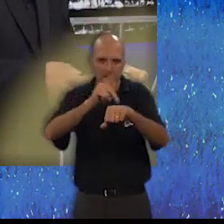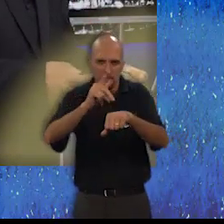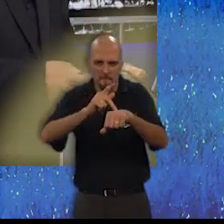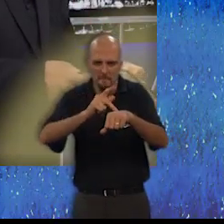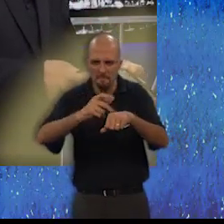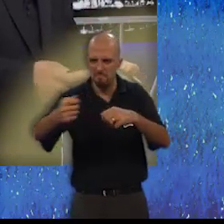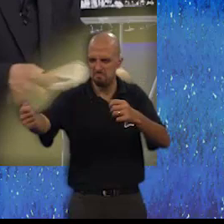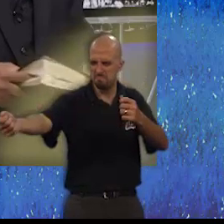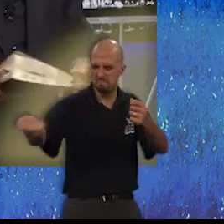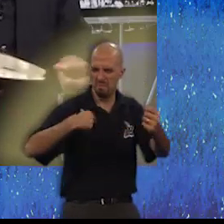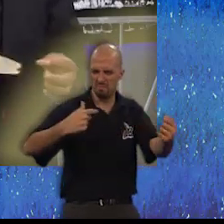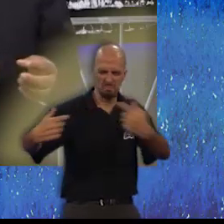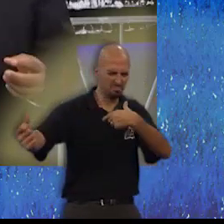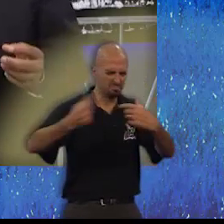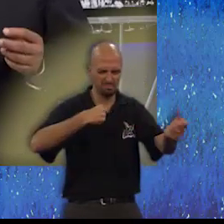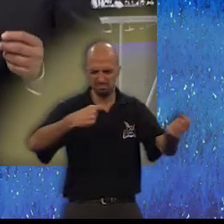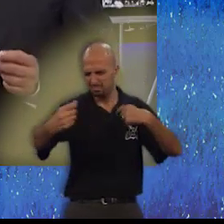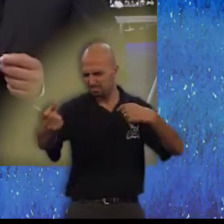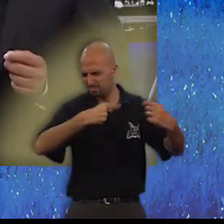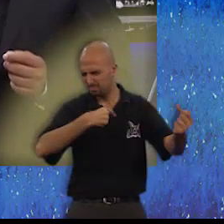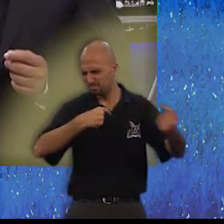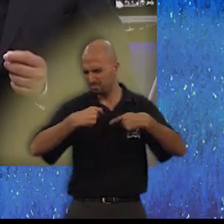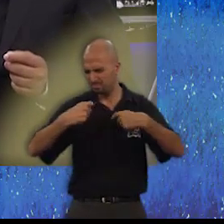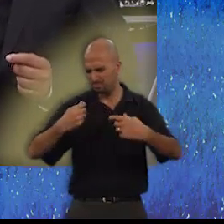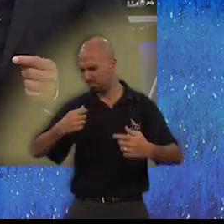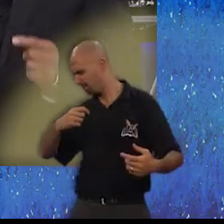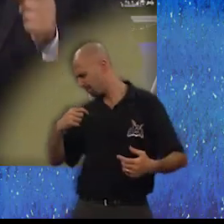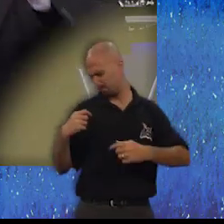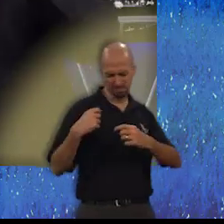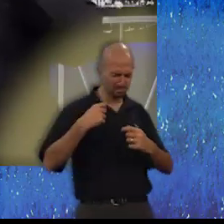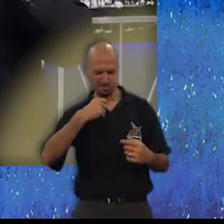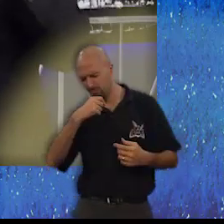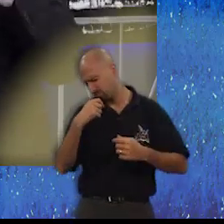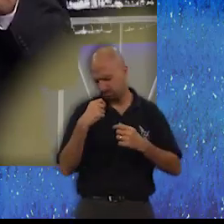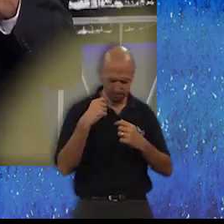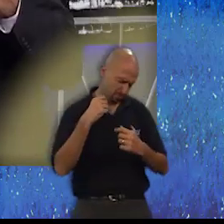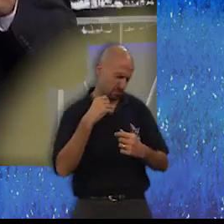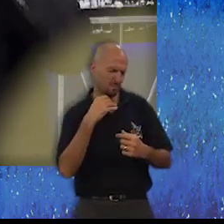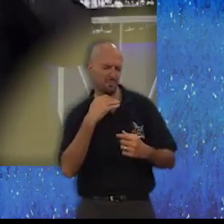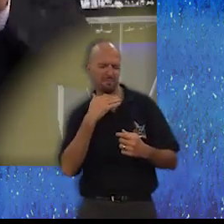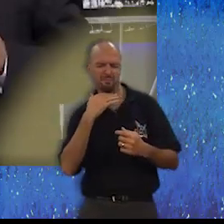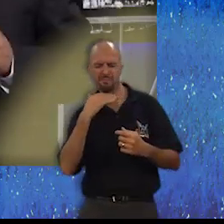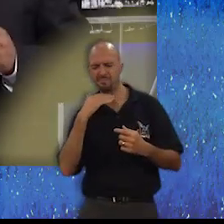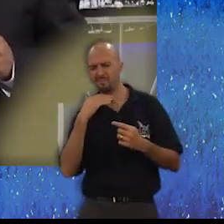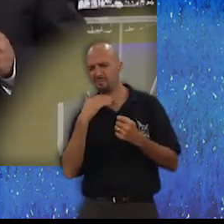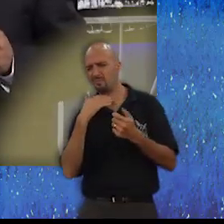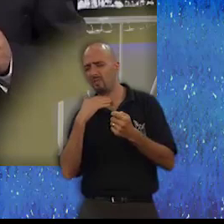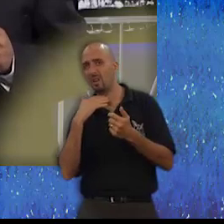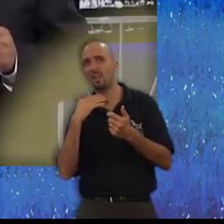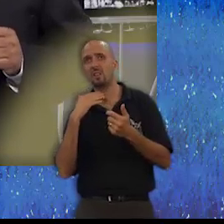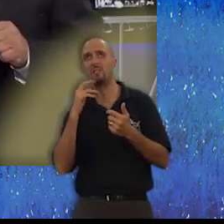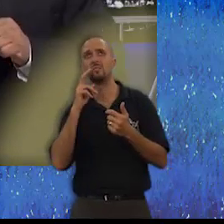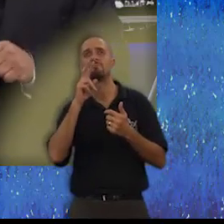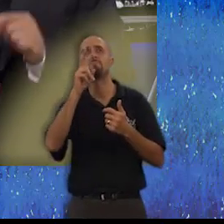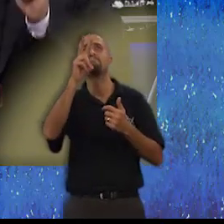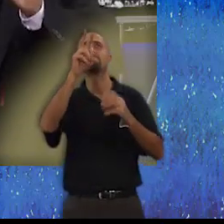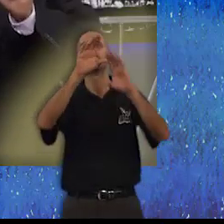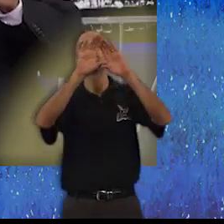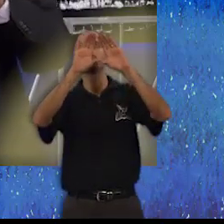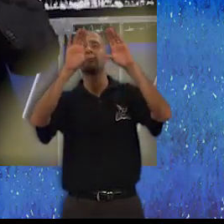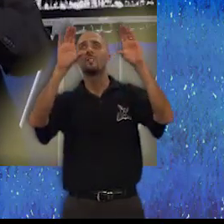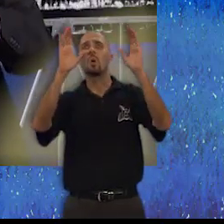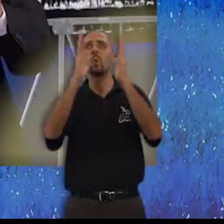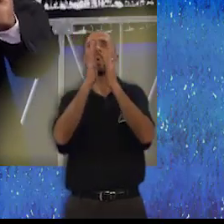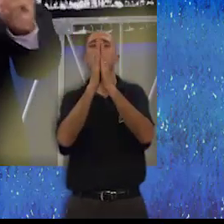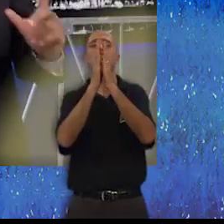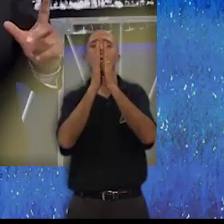apedrejado, Estevão fez uma oração. E a oração de Estevão fez a diferença. Essa aqui é o que nós chamamos